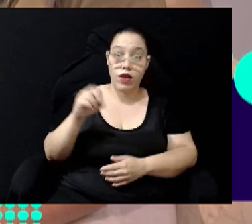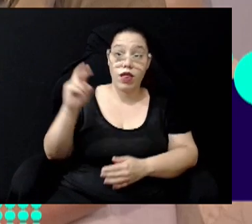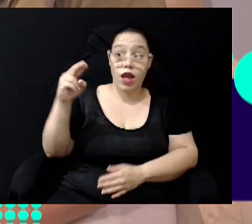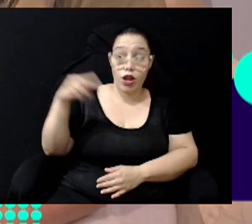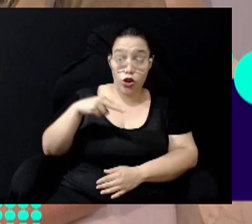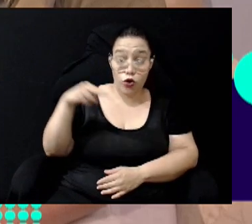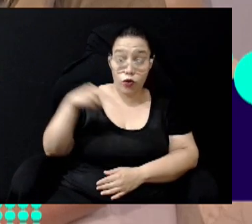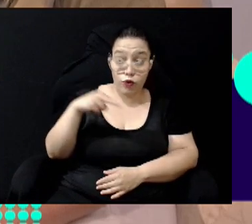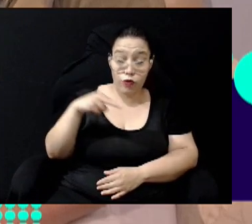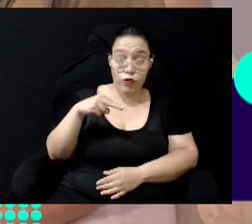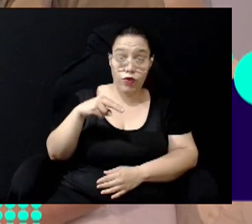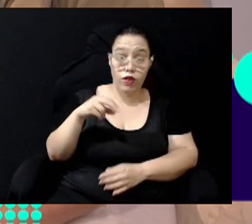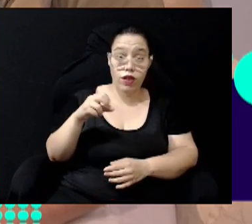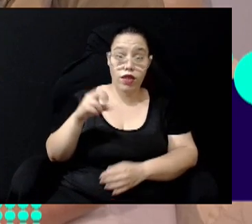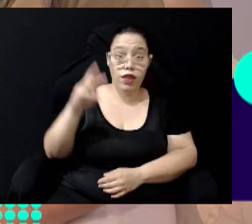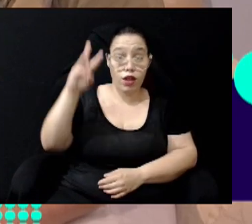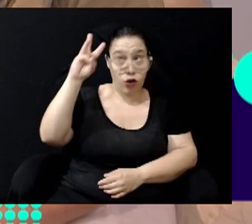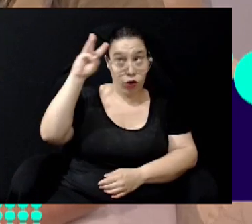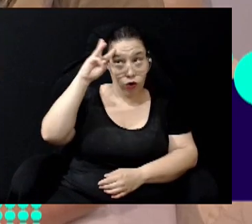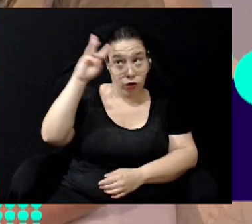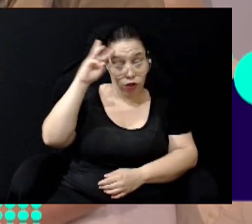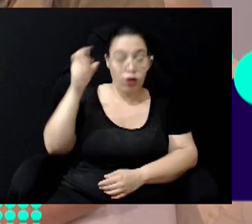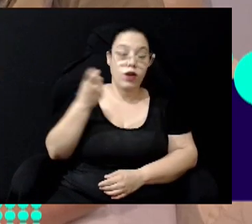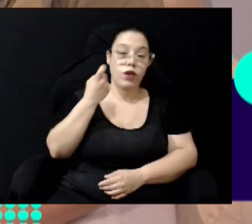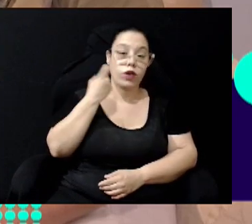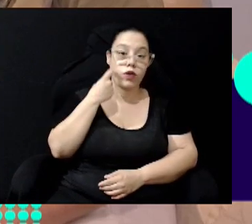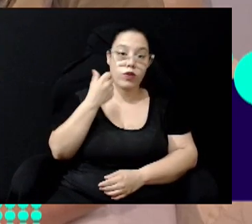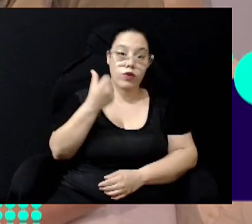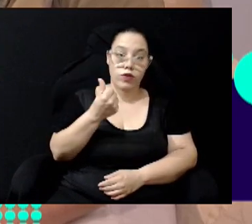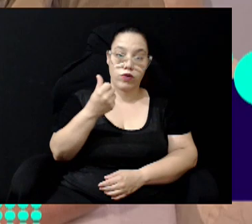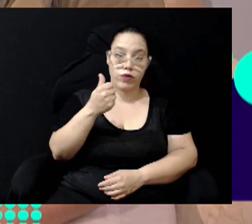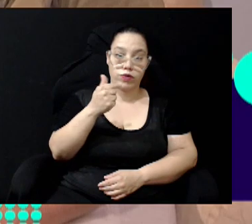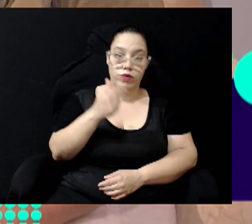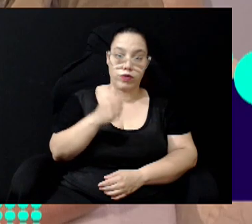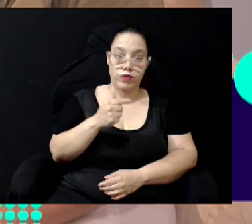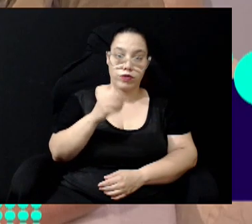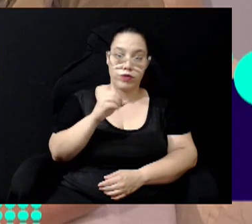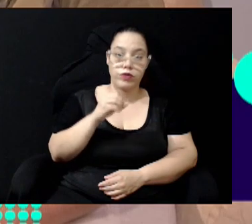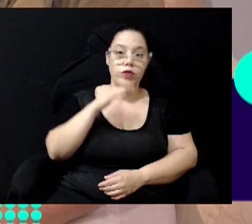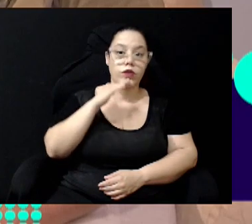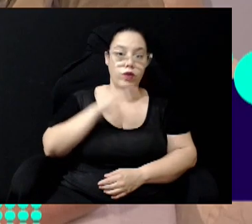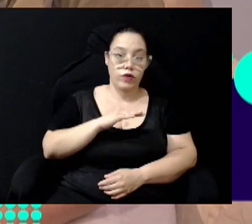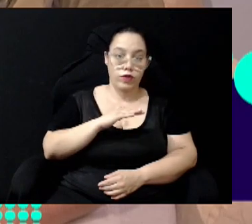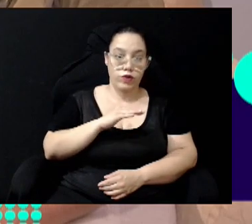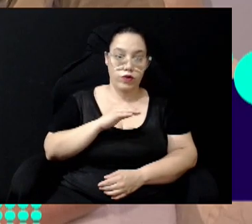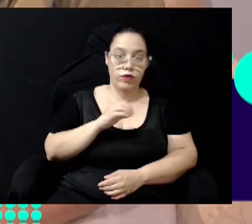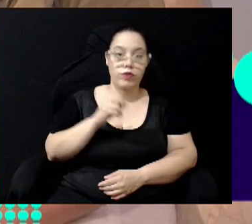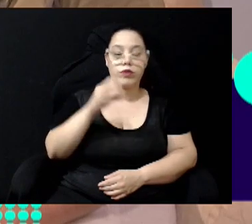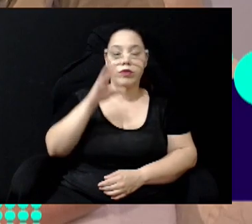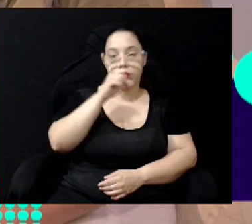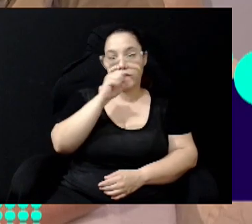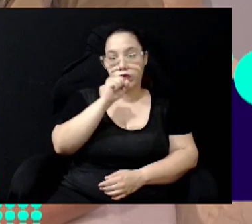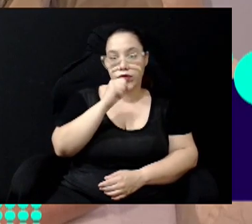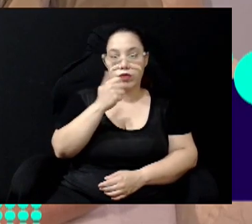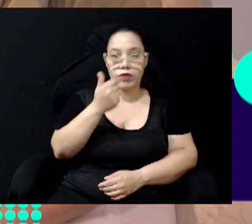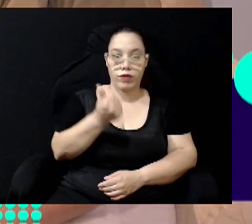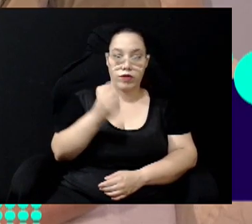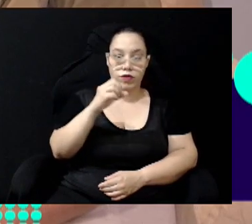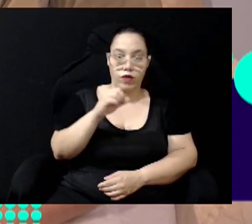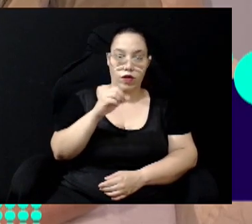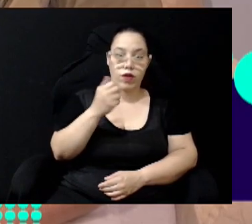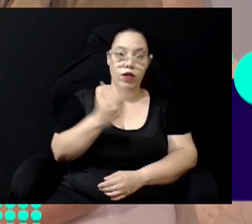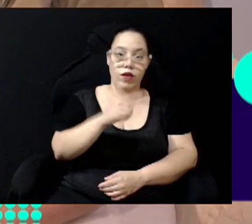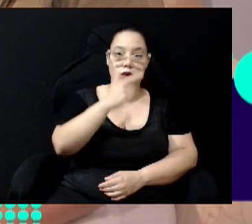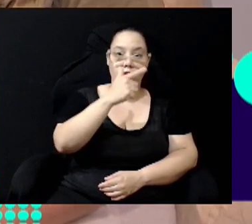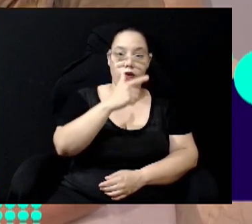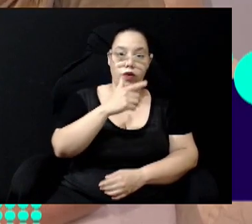terça a sextas, do meio-dia às 20 horas da noite, aos sábados, das 10 às 22 horas